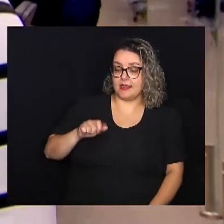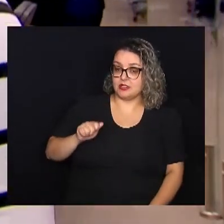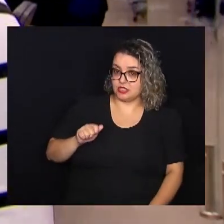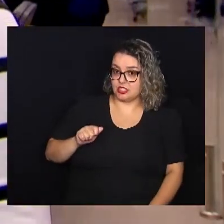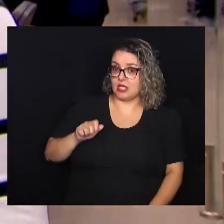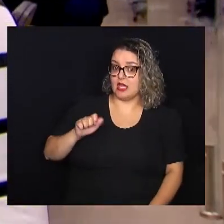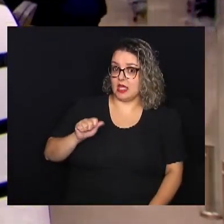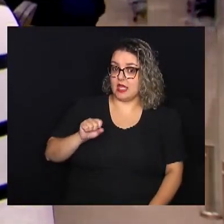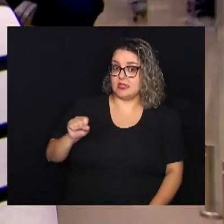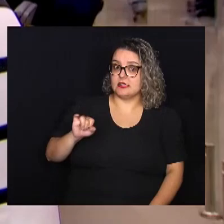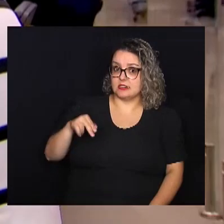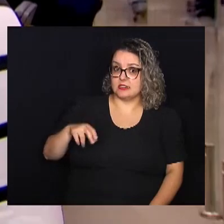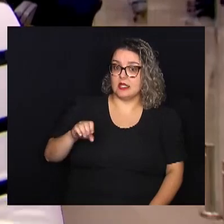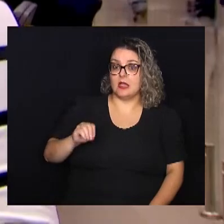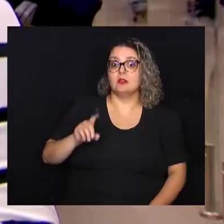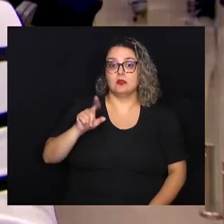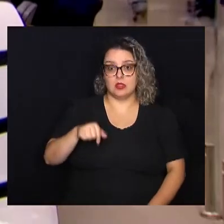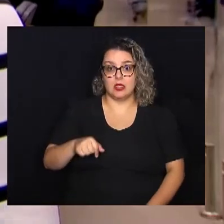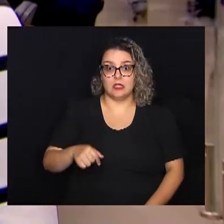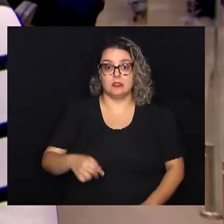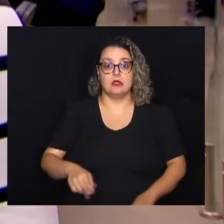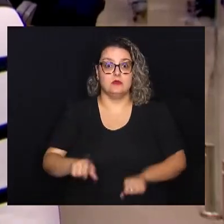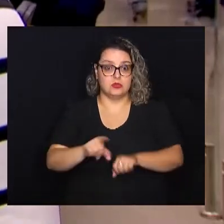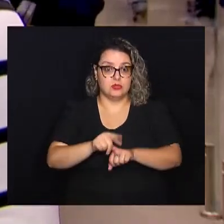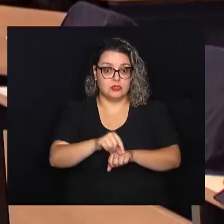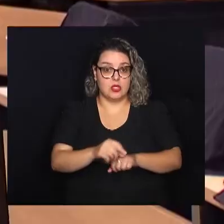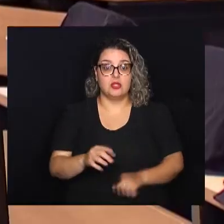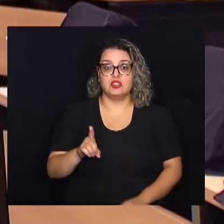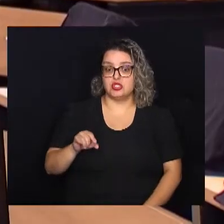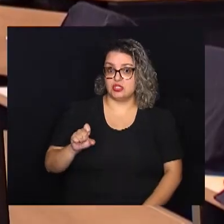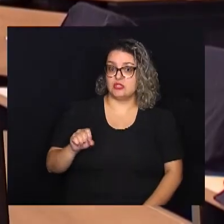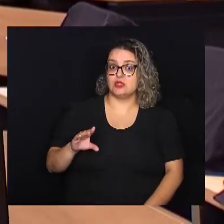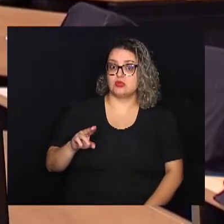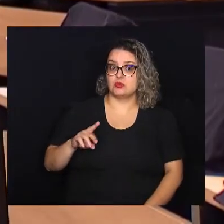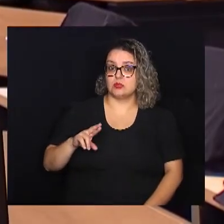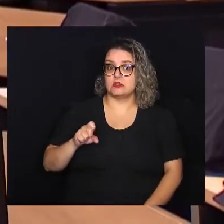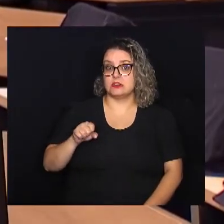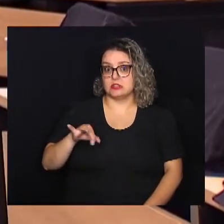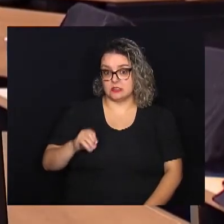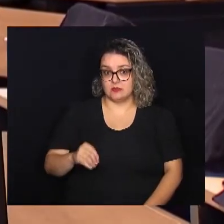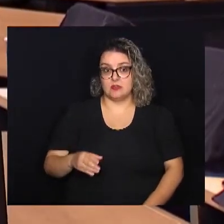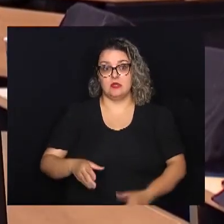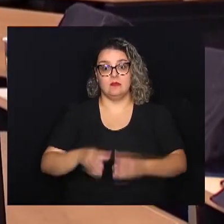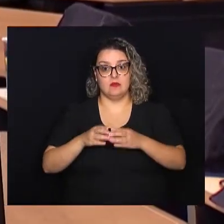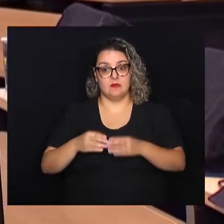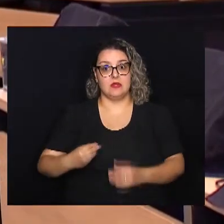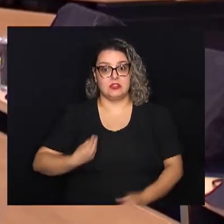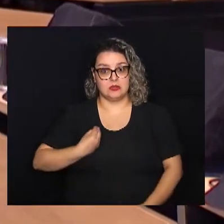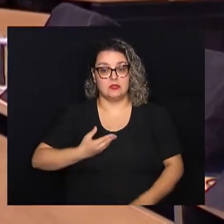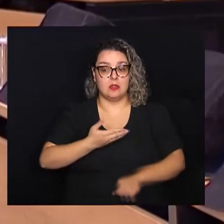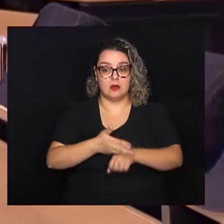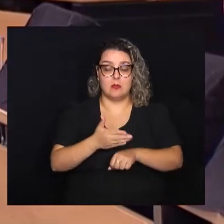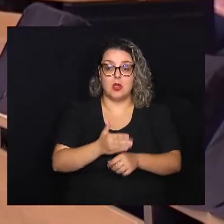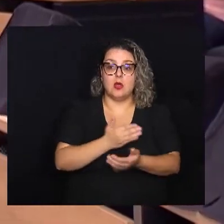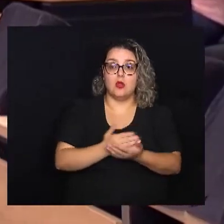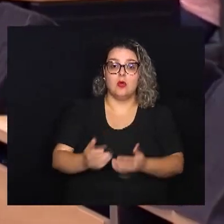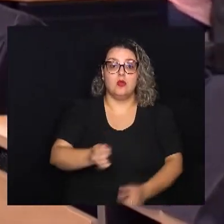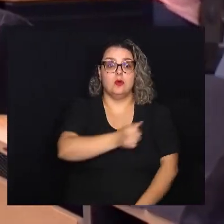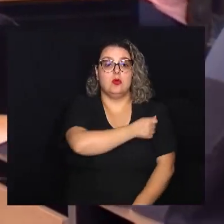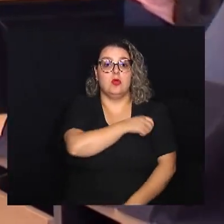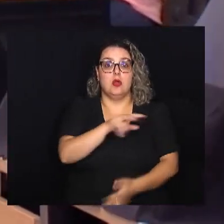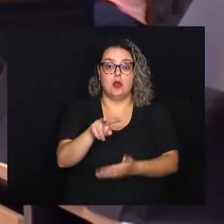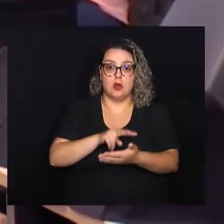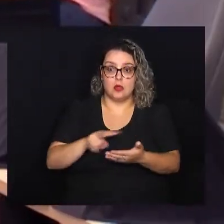desses gêneros discursivos que fazem parte da vivência democrática em sociedade começou ali com os alunos fazendo a leitura